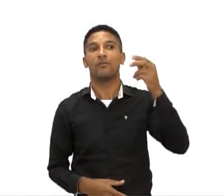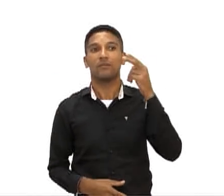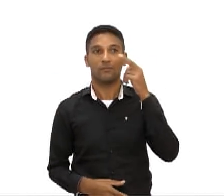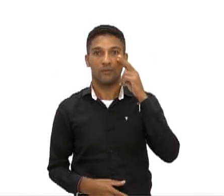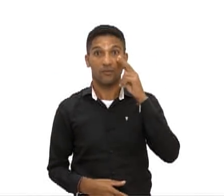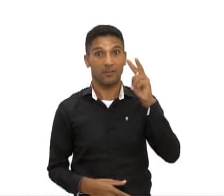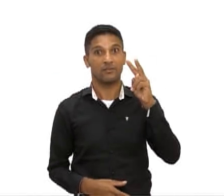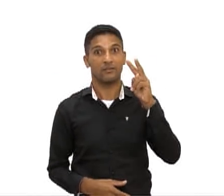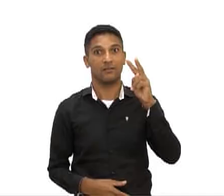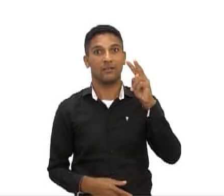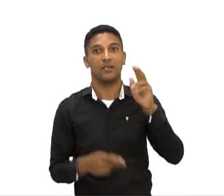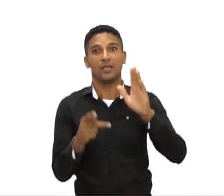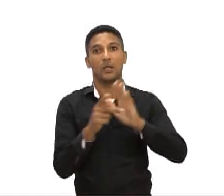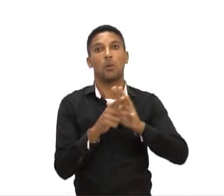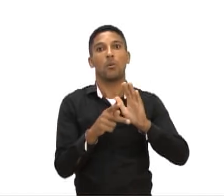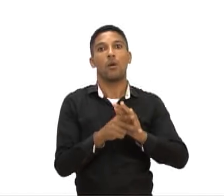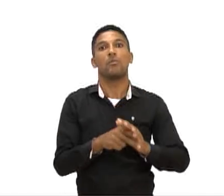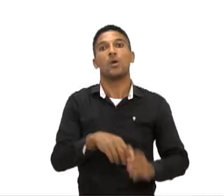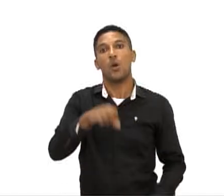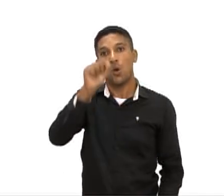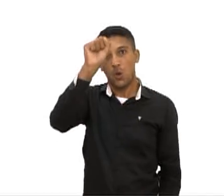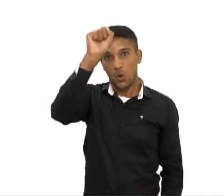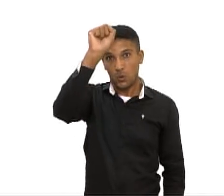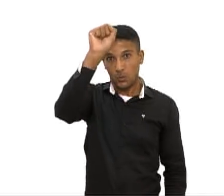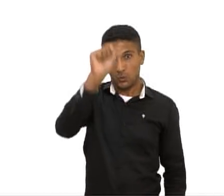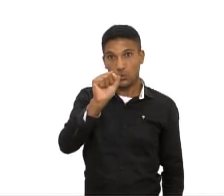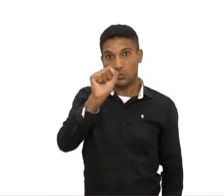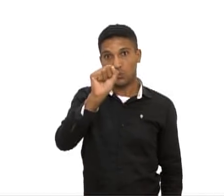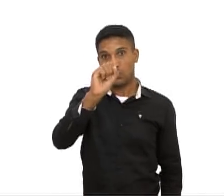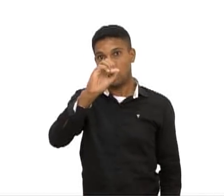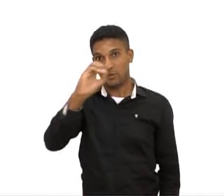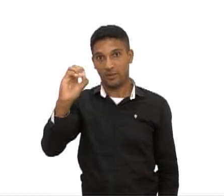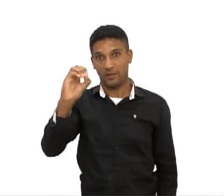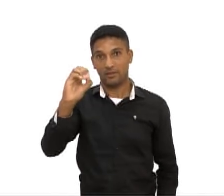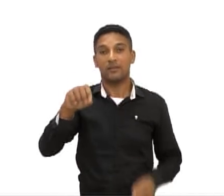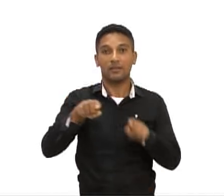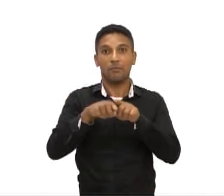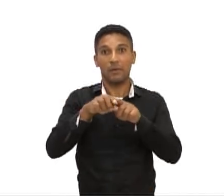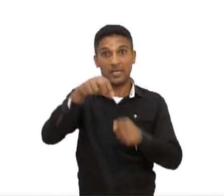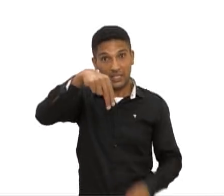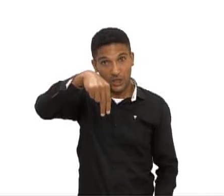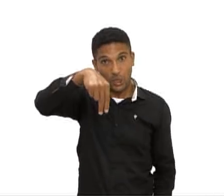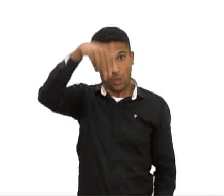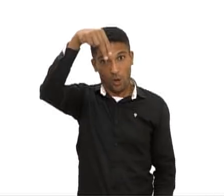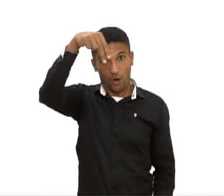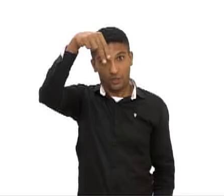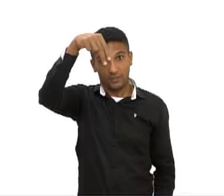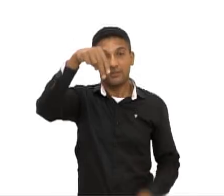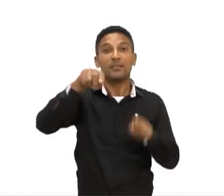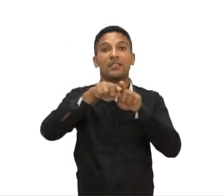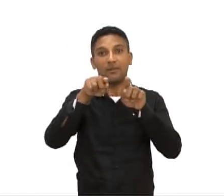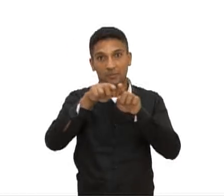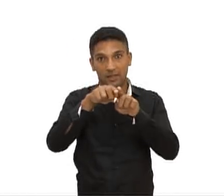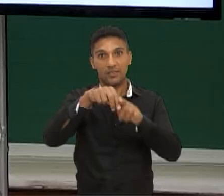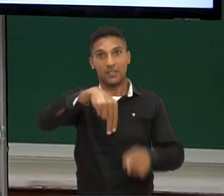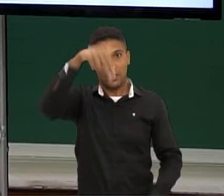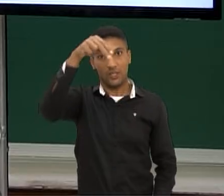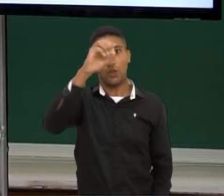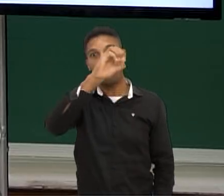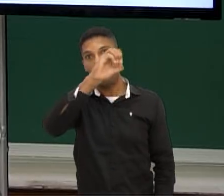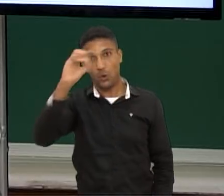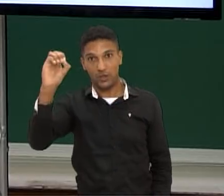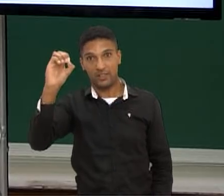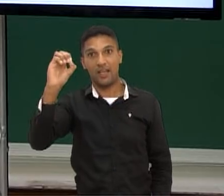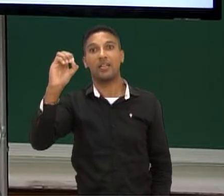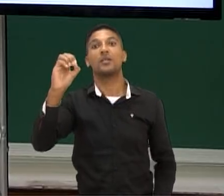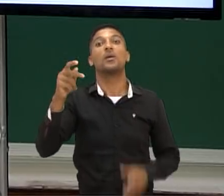da região sudeste, norte e nordeste do Brasil. Então, o Cerrado nós só não temos